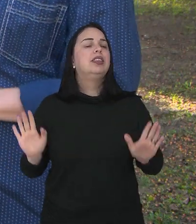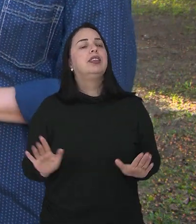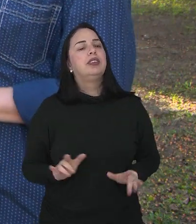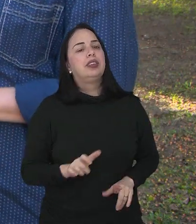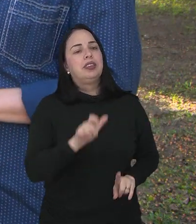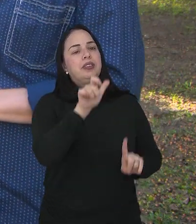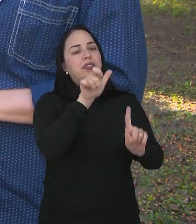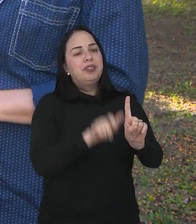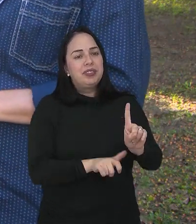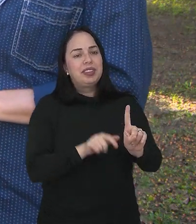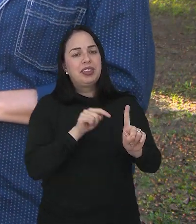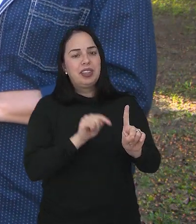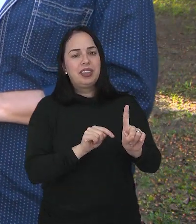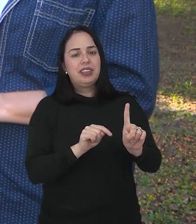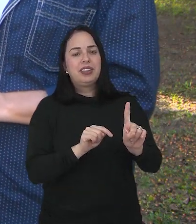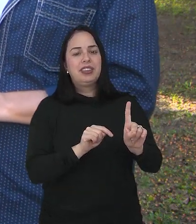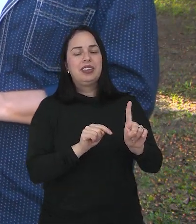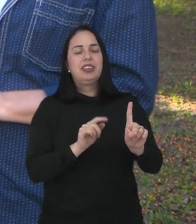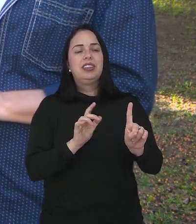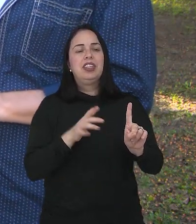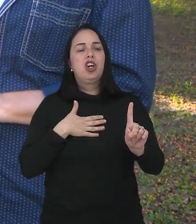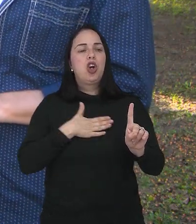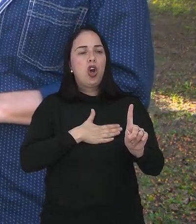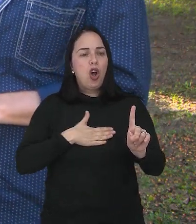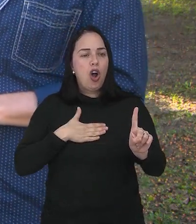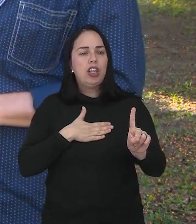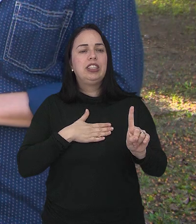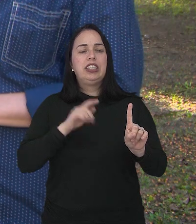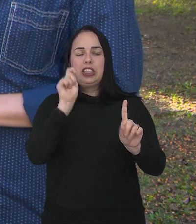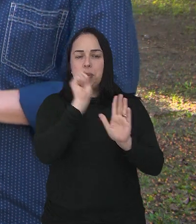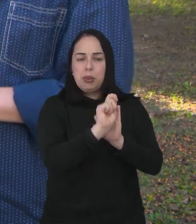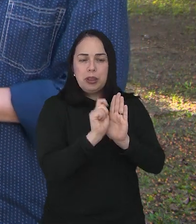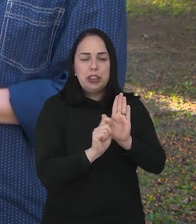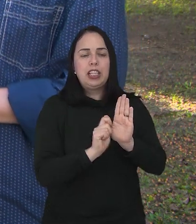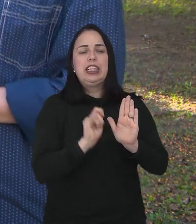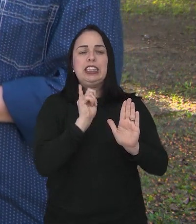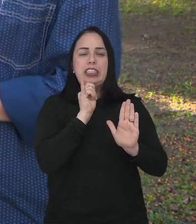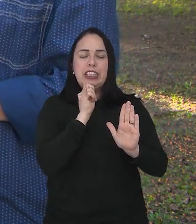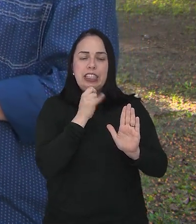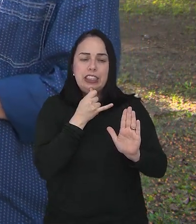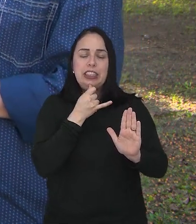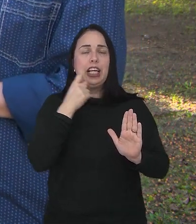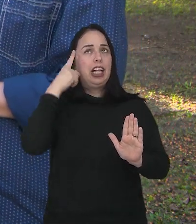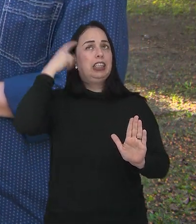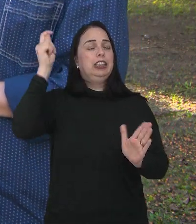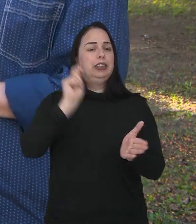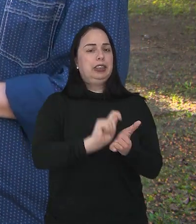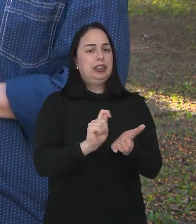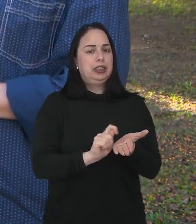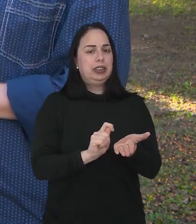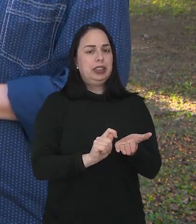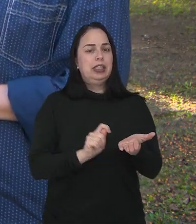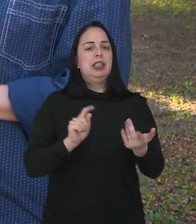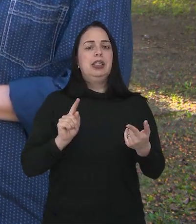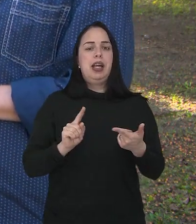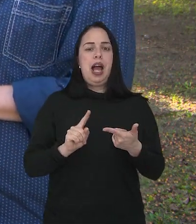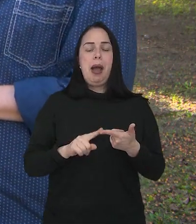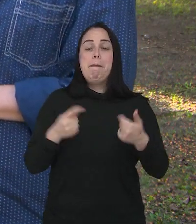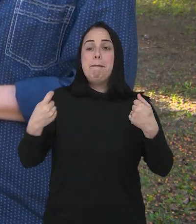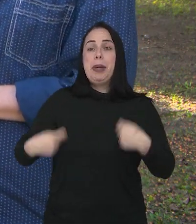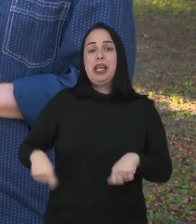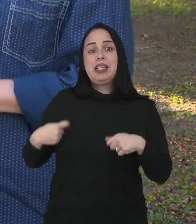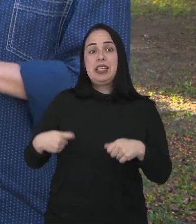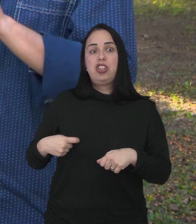é aquela que se inspira pela tristeza ou ela faz as composições quando vem, quando surge. Nada de por você, eu preciso de uma música